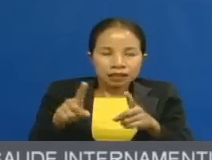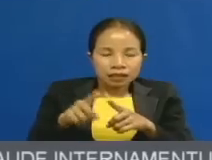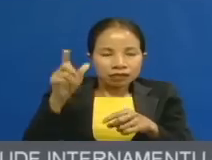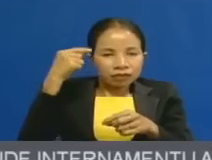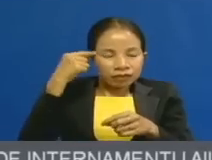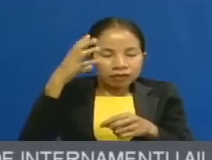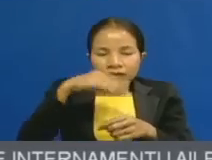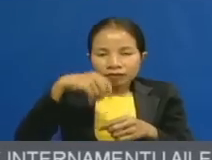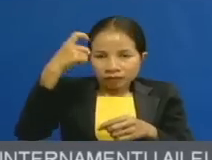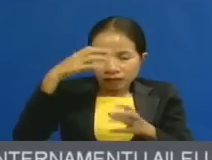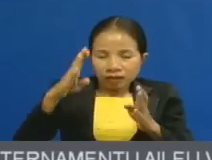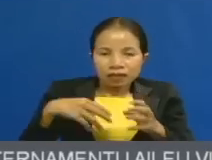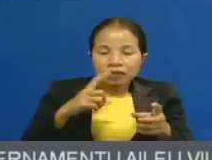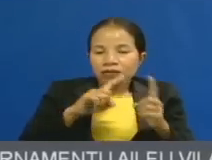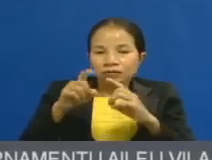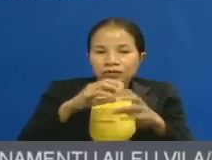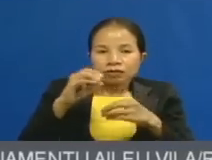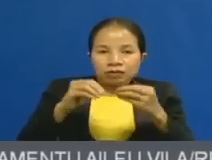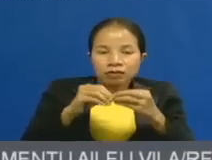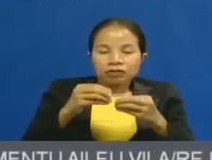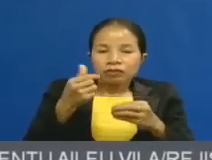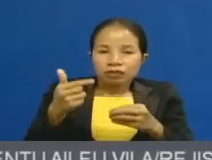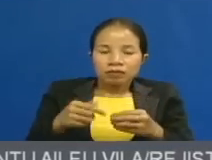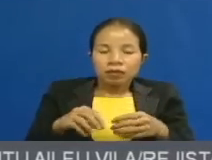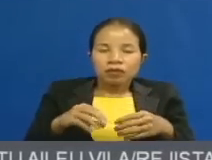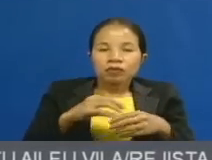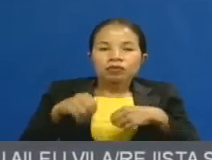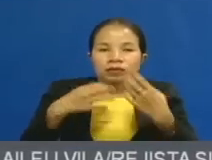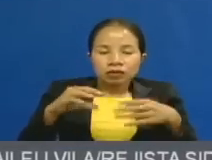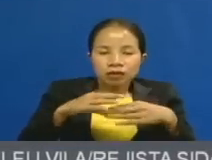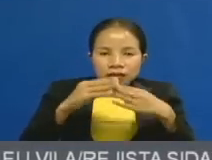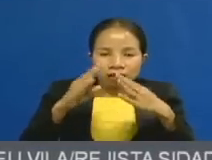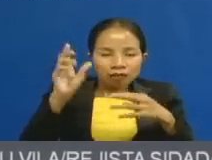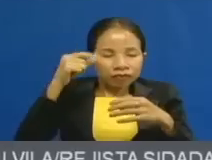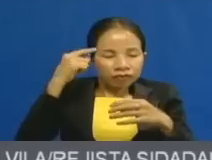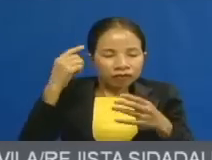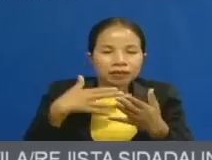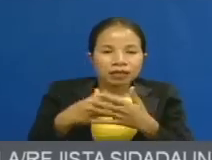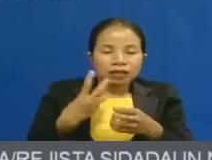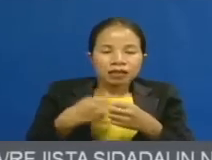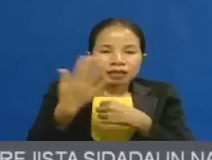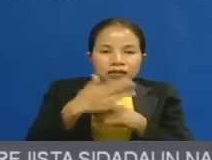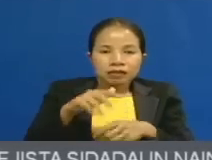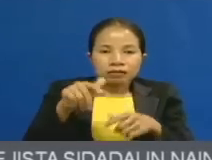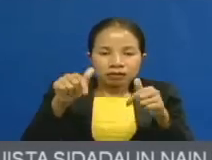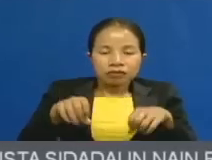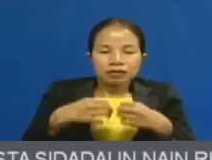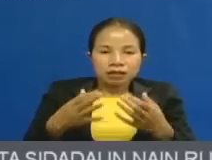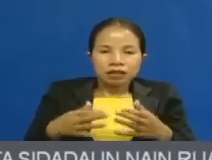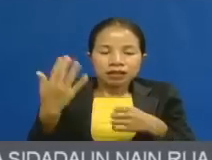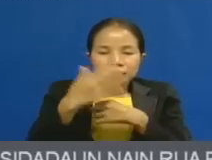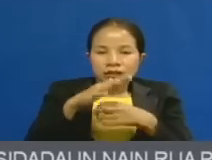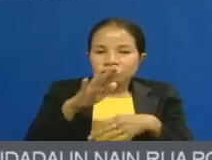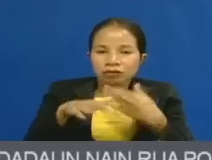nos akademis tani explicação então kona ba unsa to forma governo na benedia ia itinerai no insa ia rai hot hot ia na benedet